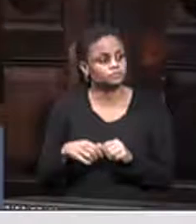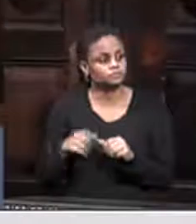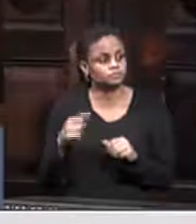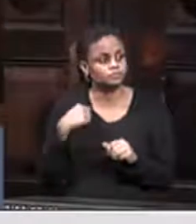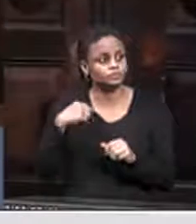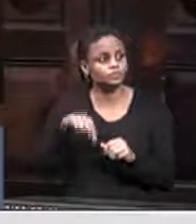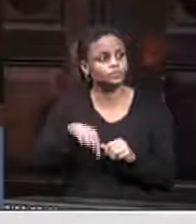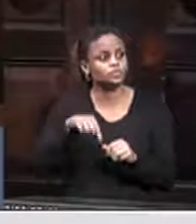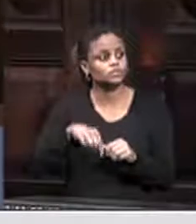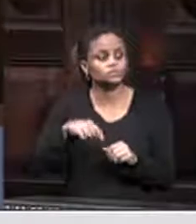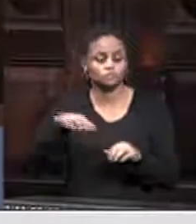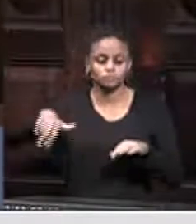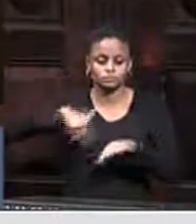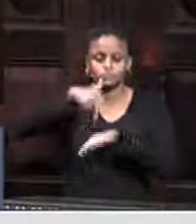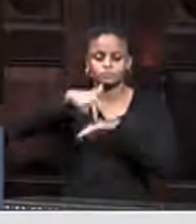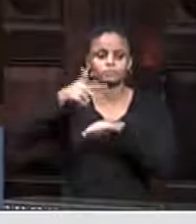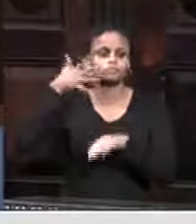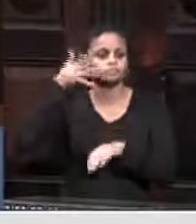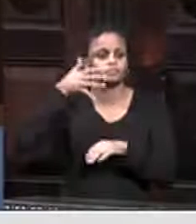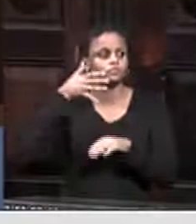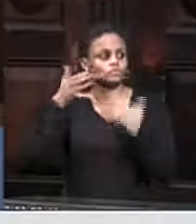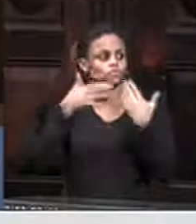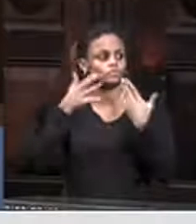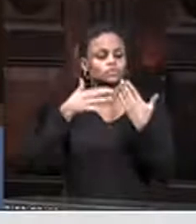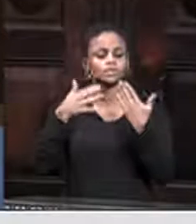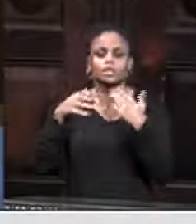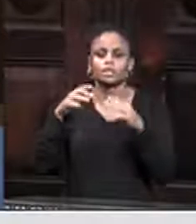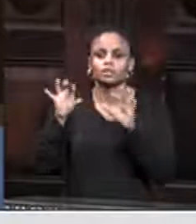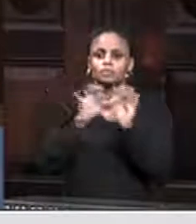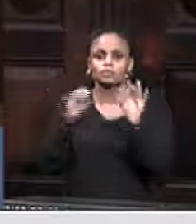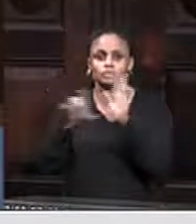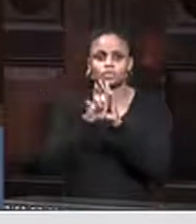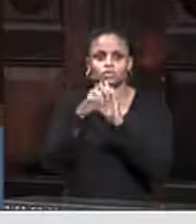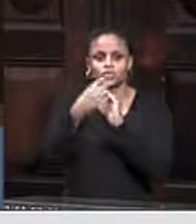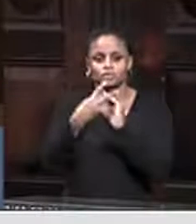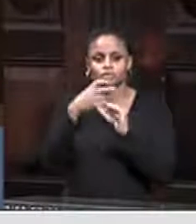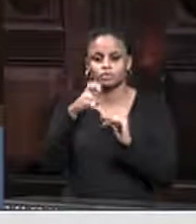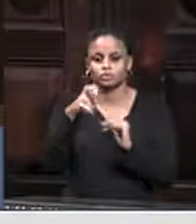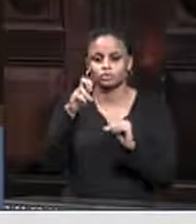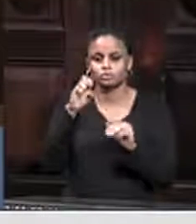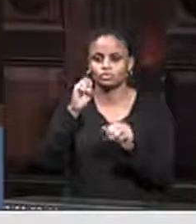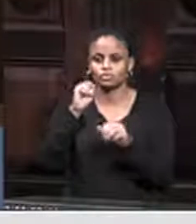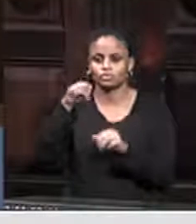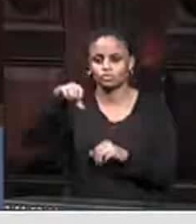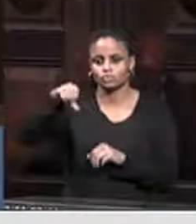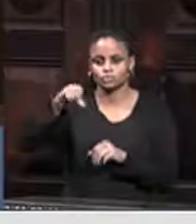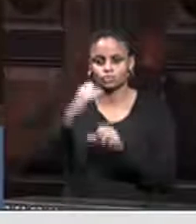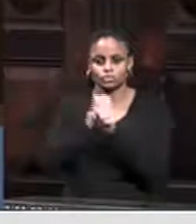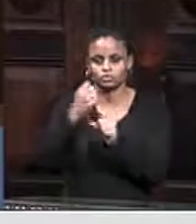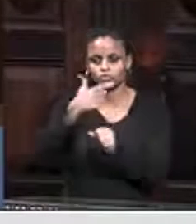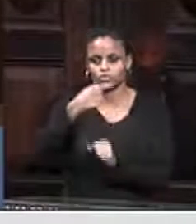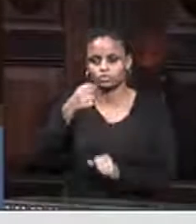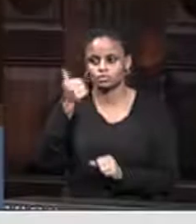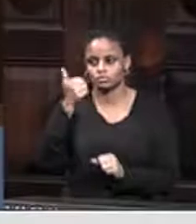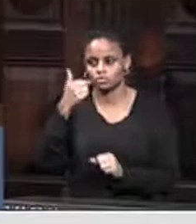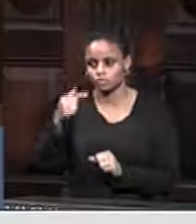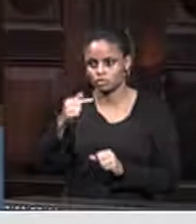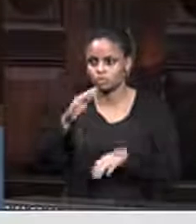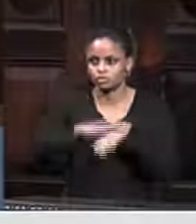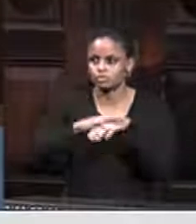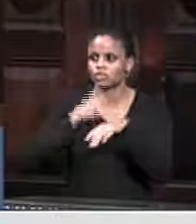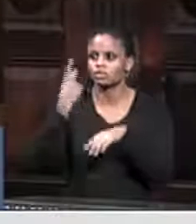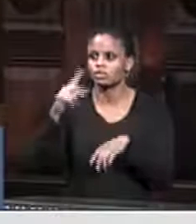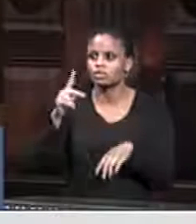a essa tribuna para discutir o projeto de lei 2589 de 2017, de autoria do deputado Flávio